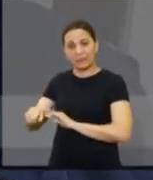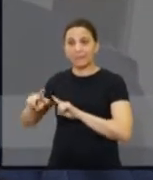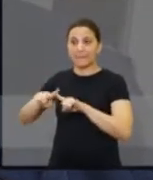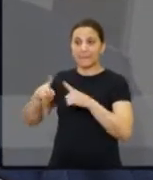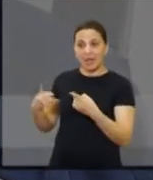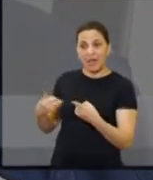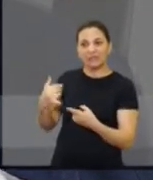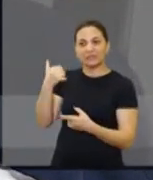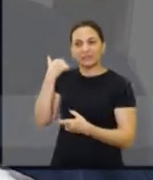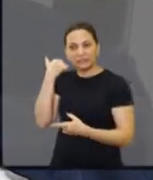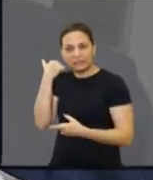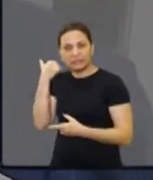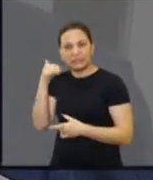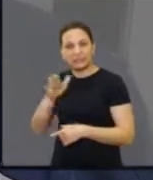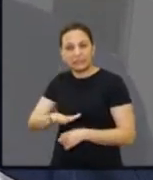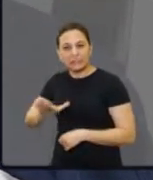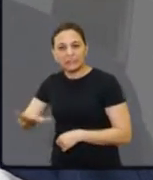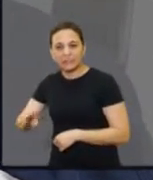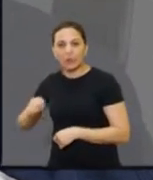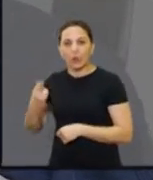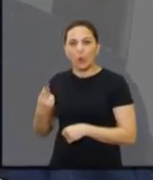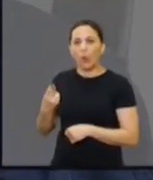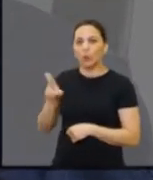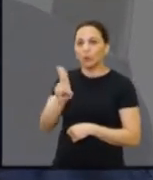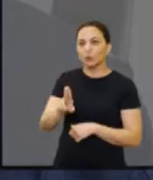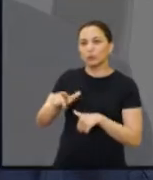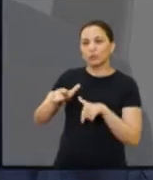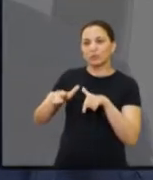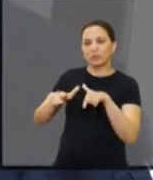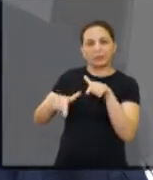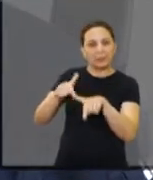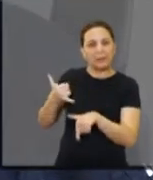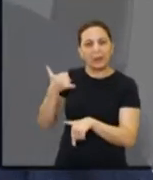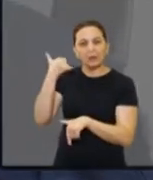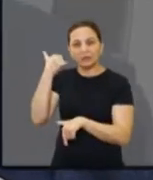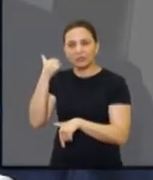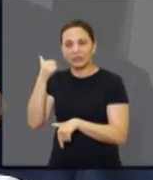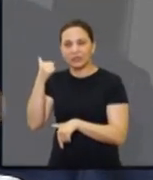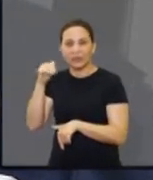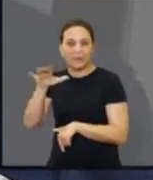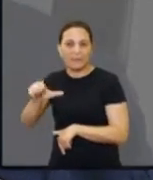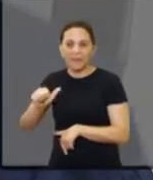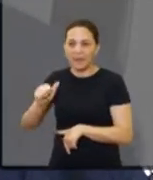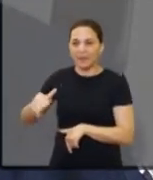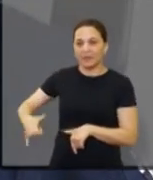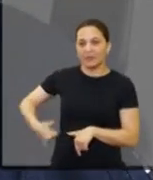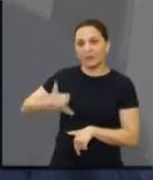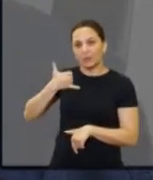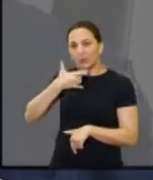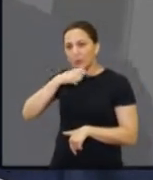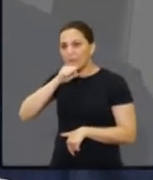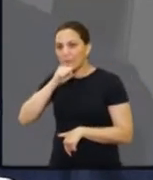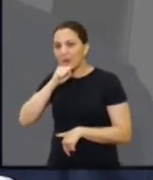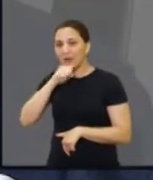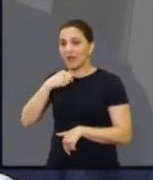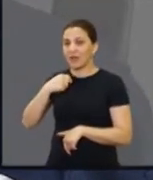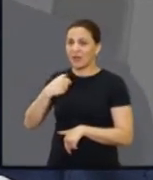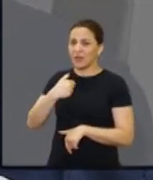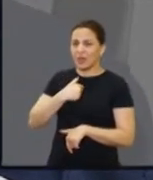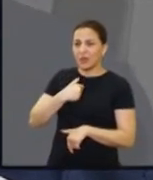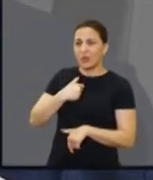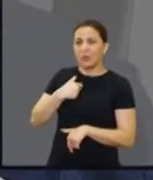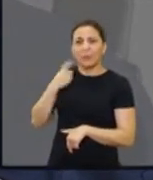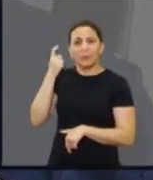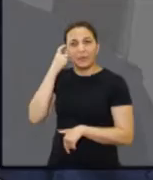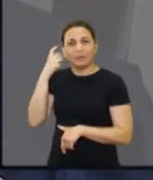mas tem muitas crianças se ligam ocupam o telefone de serviço pega o celular do pai e e isso eu acho que é uma maneira